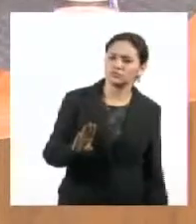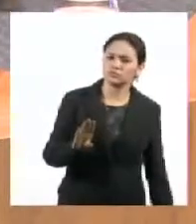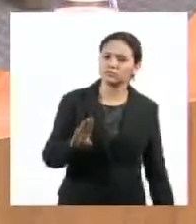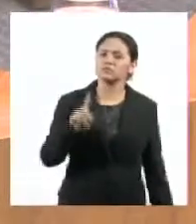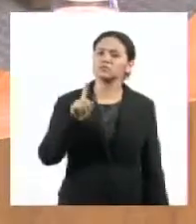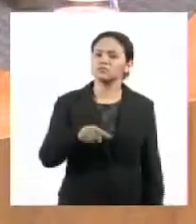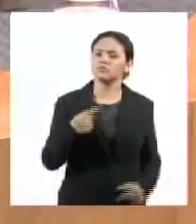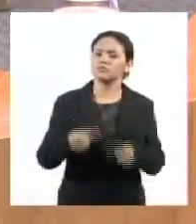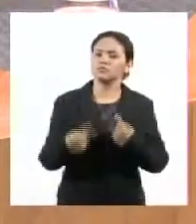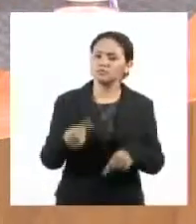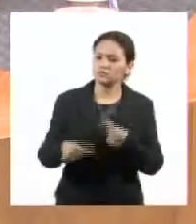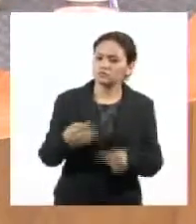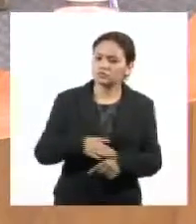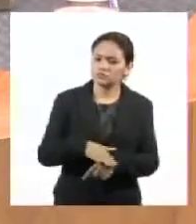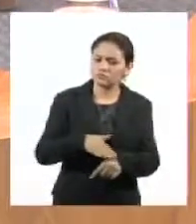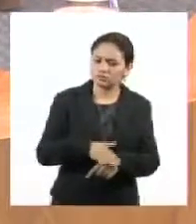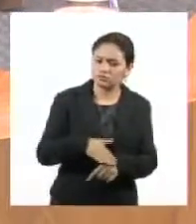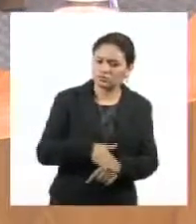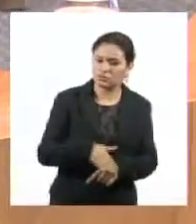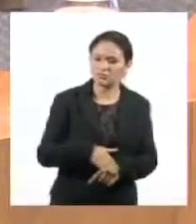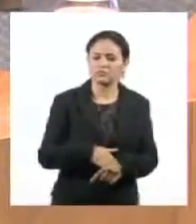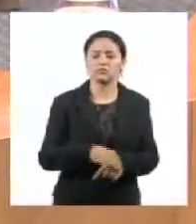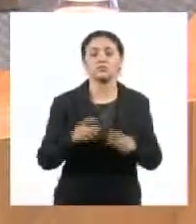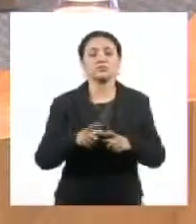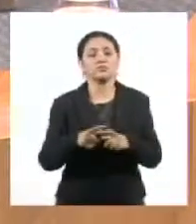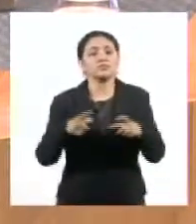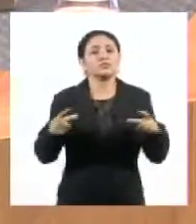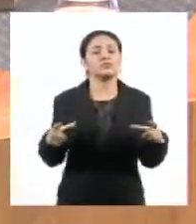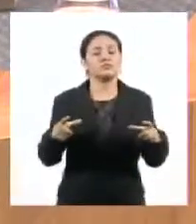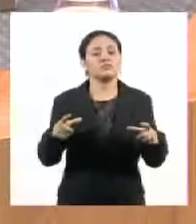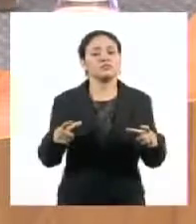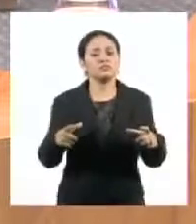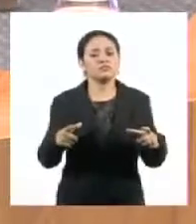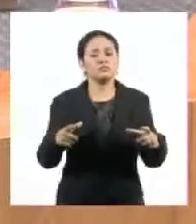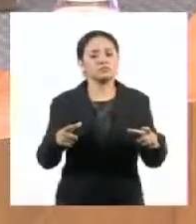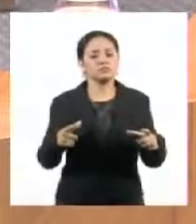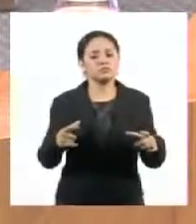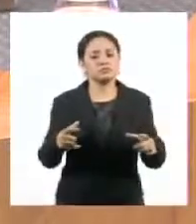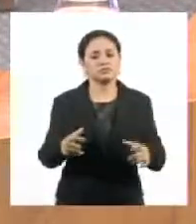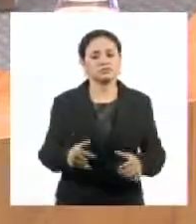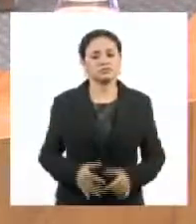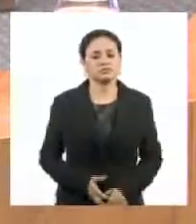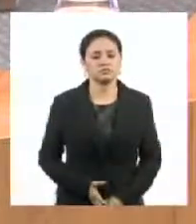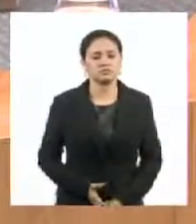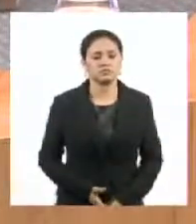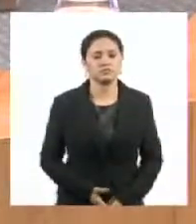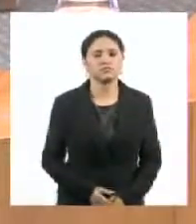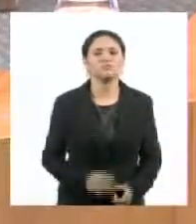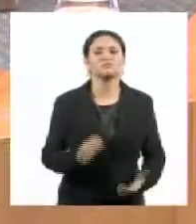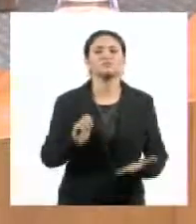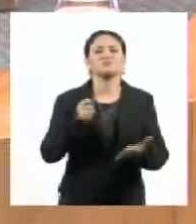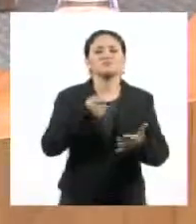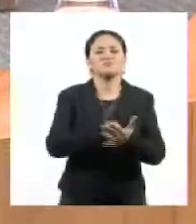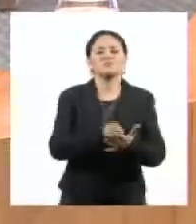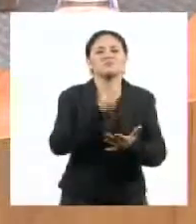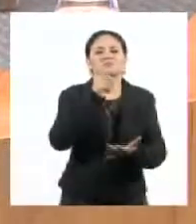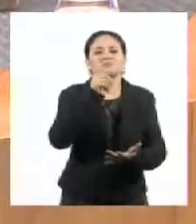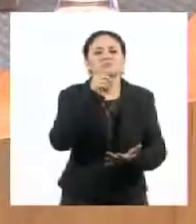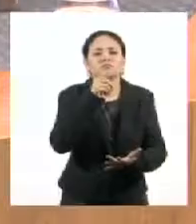era discutir o aumento abusivo da conta de água e esgoto